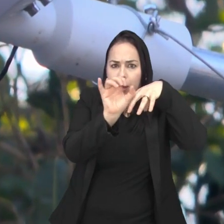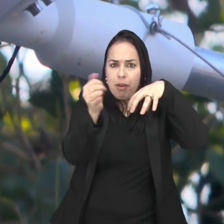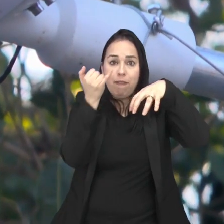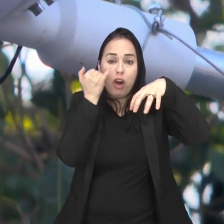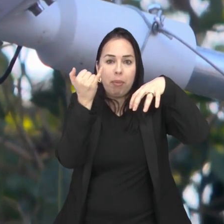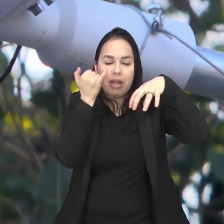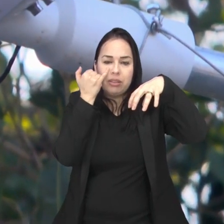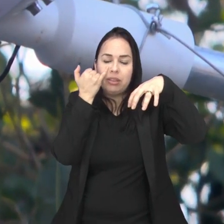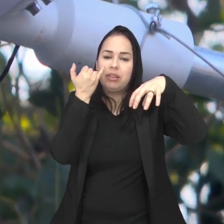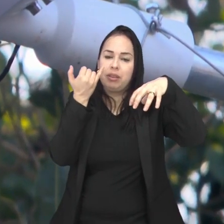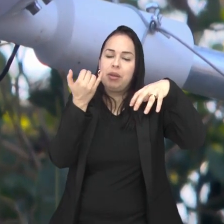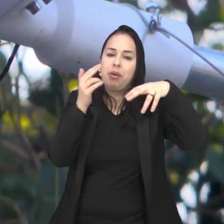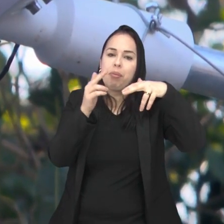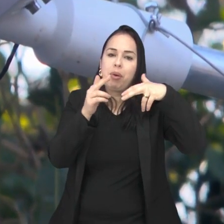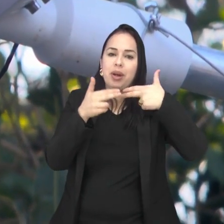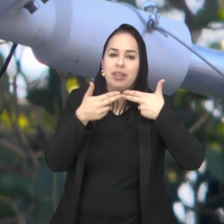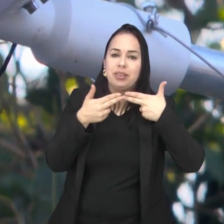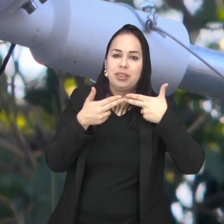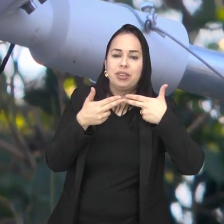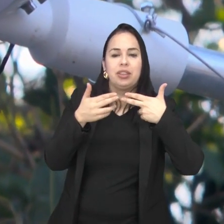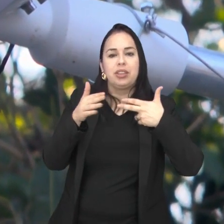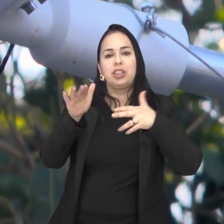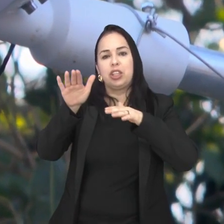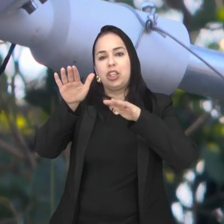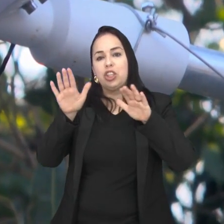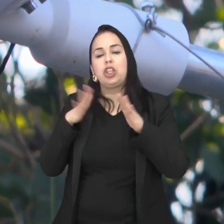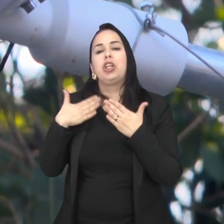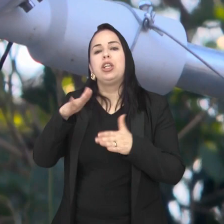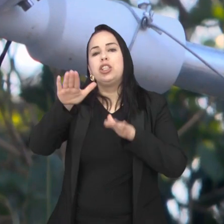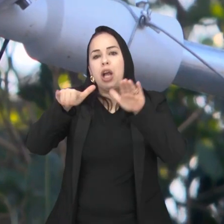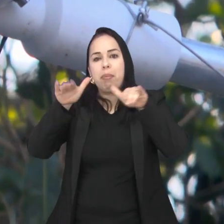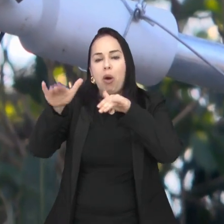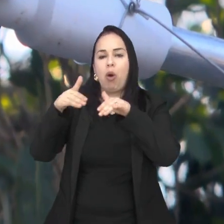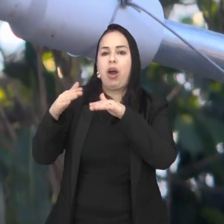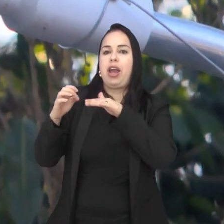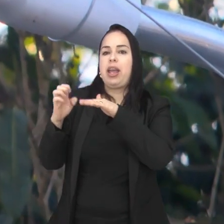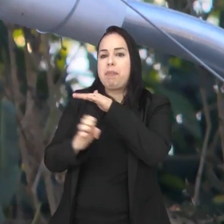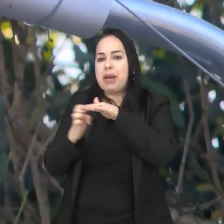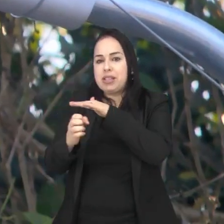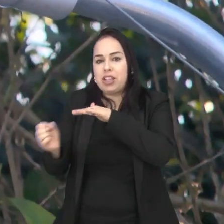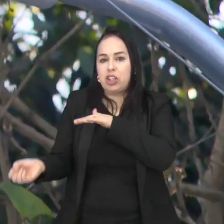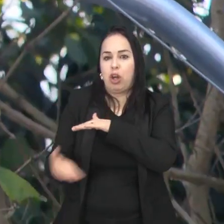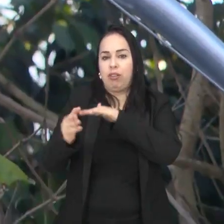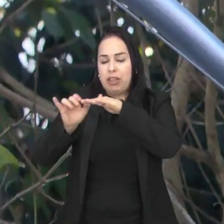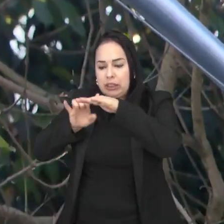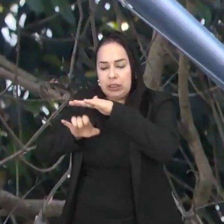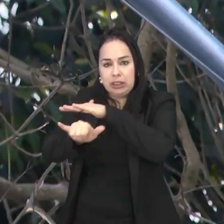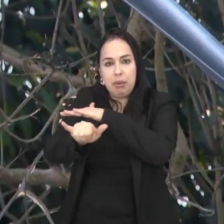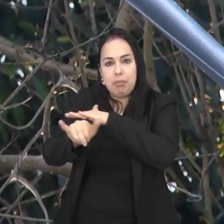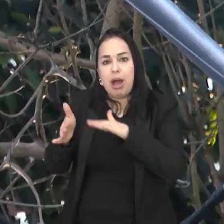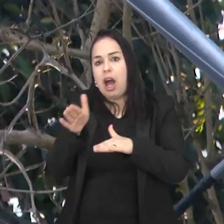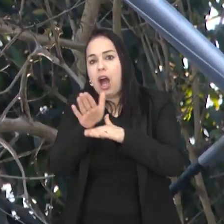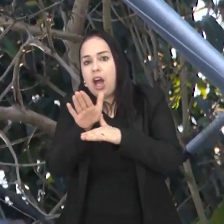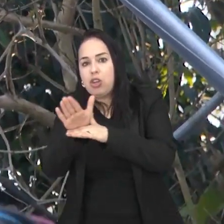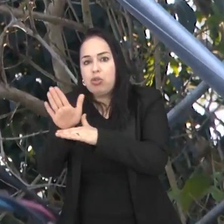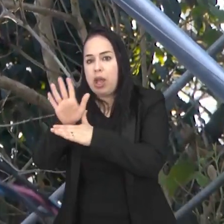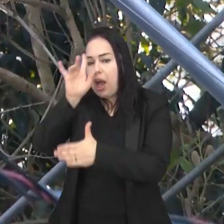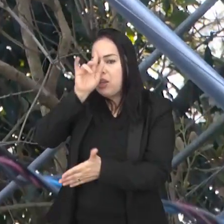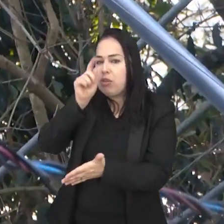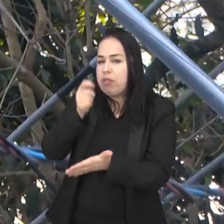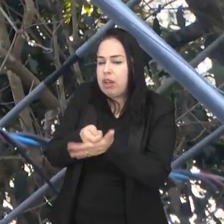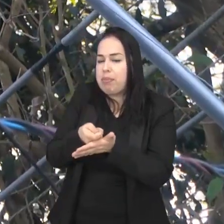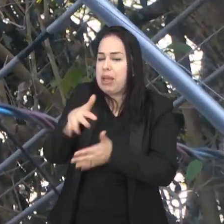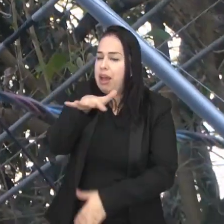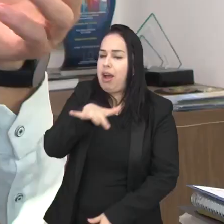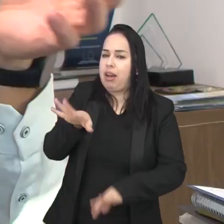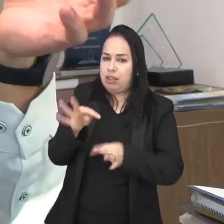foi aberta uma chamada pública para que startups utilizem da ferramenta para desenvolver soluções voltadas para a